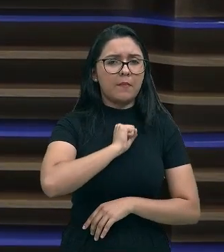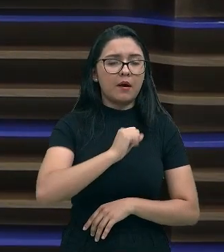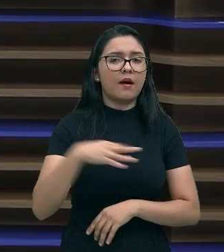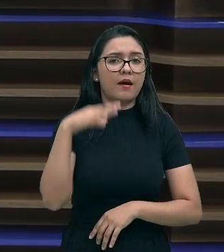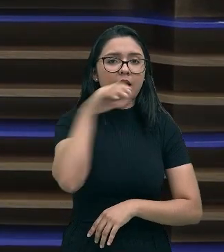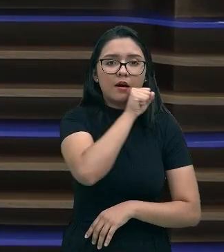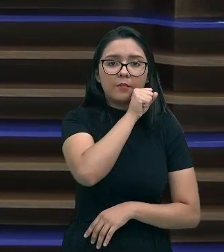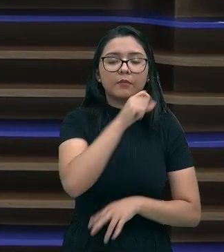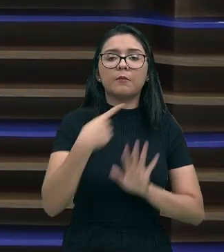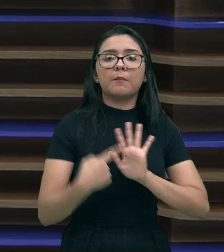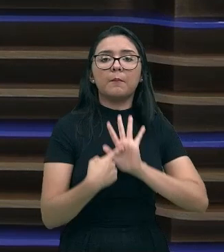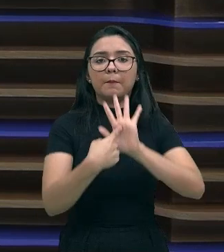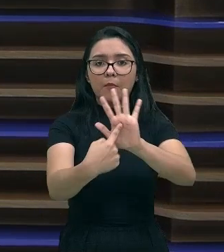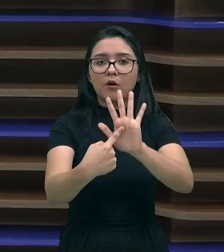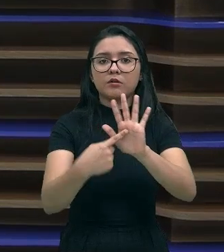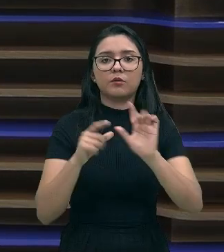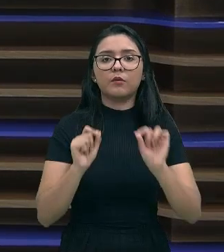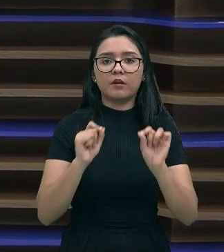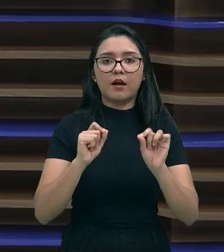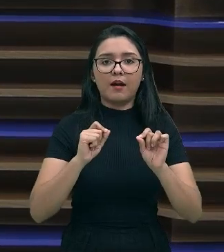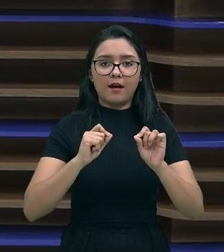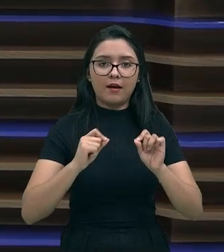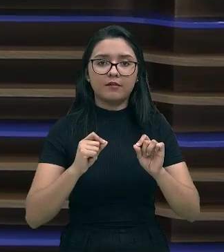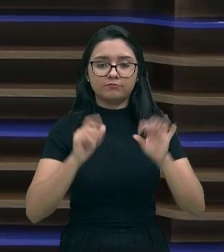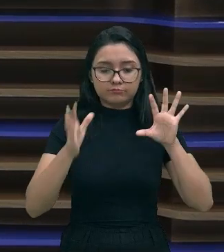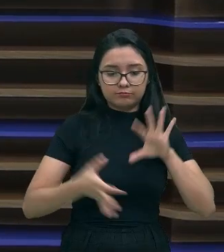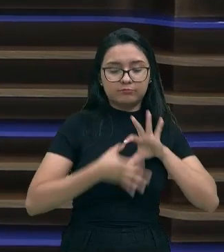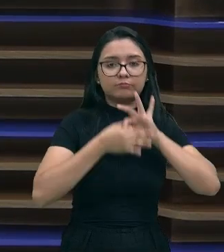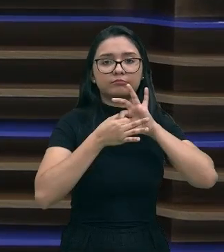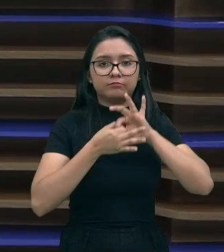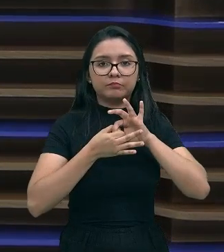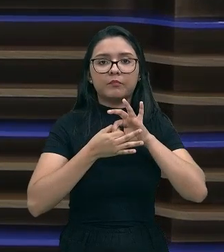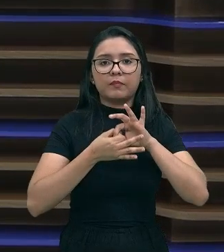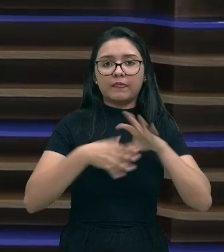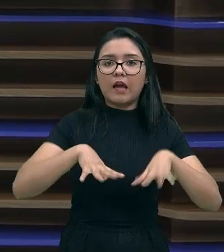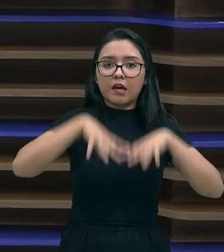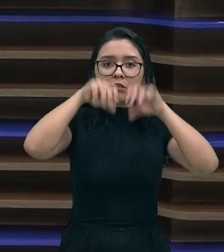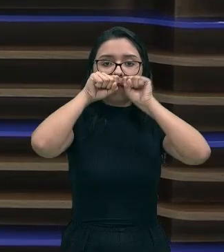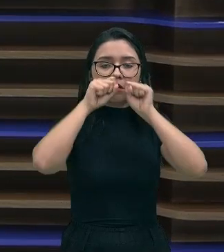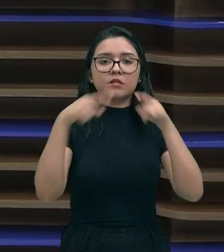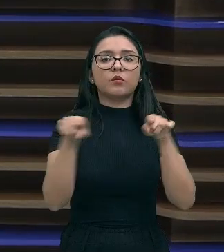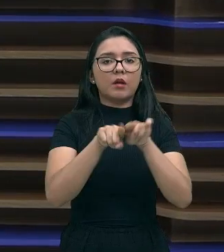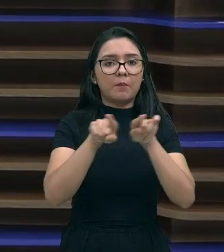para a gente como é íntima a relação entre o sistema respiratório